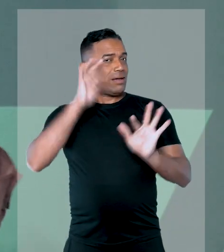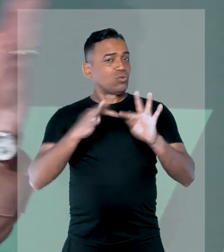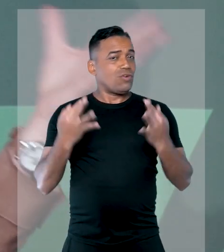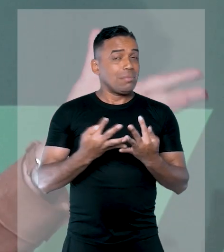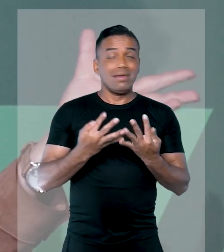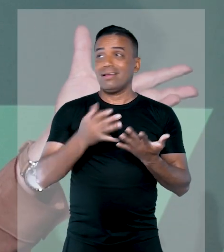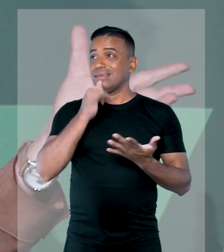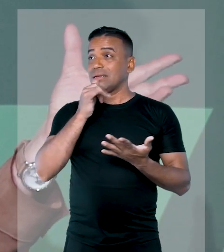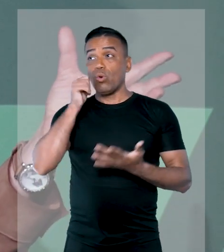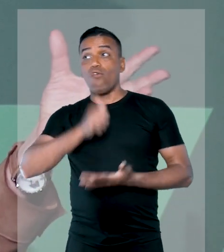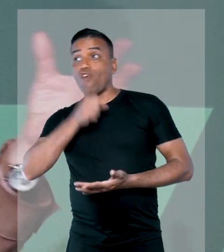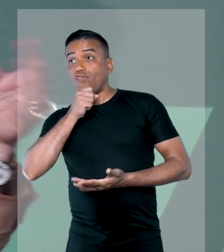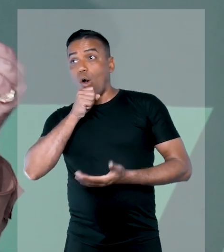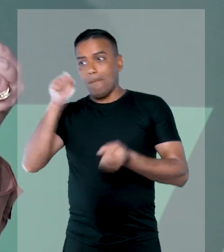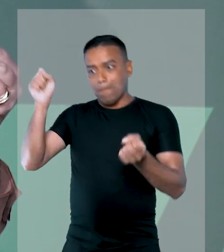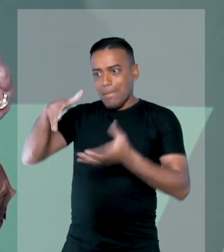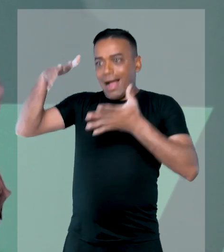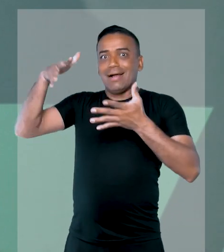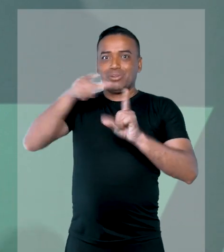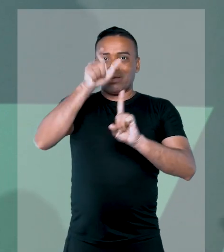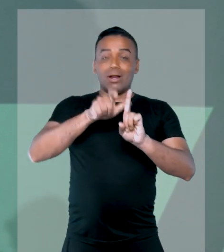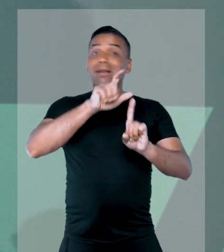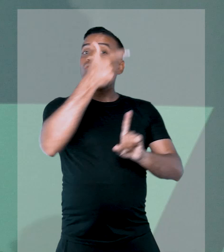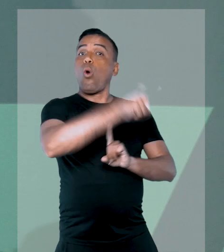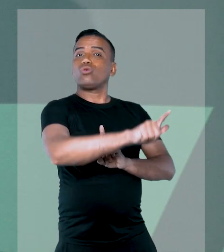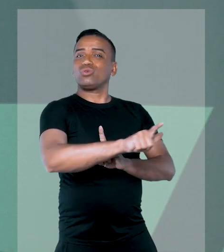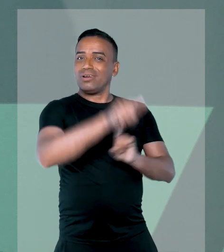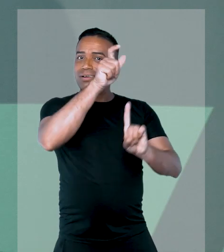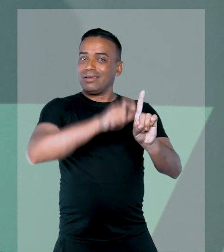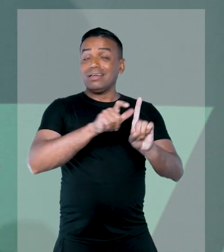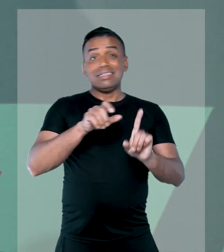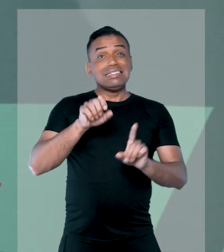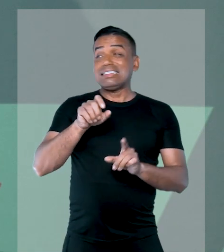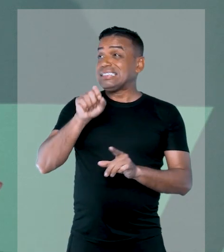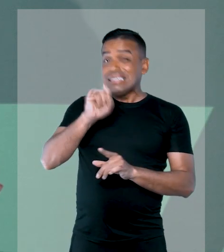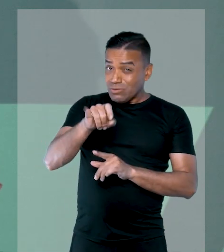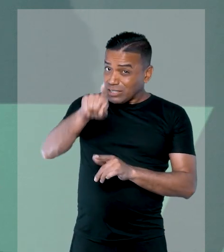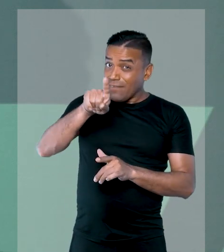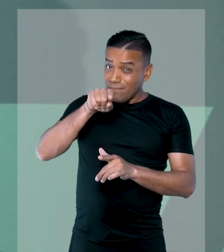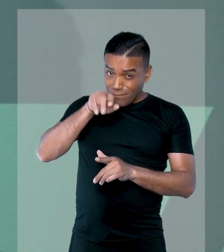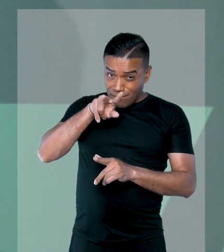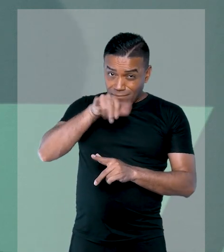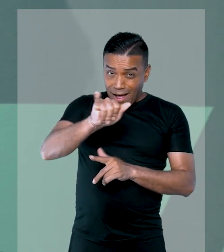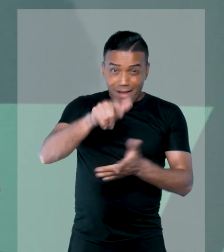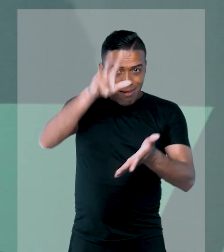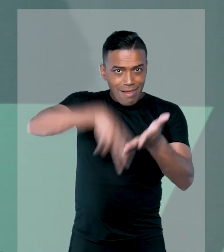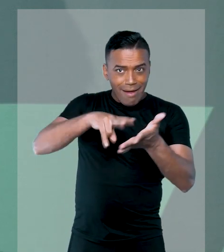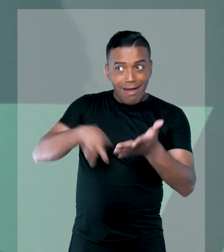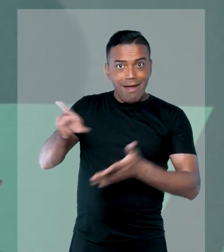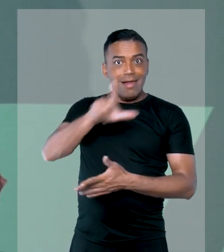encanta, assim, né? Além da sua avó? Porque, assim, gente, se vocês forem ler, é um livro divertido. A Letícia tem um